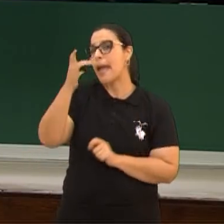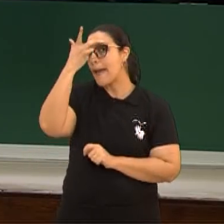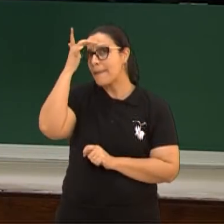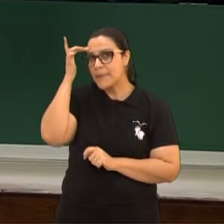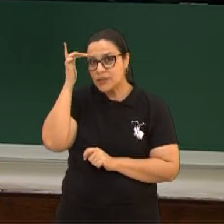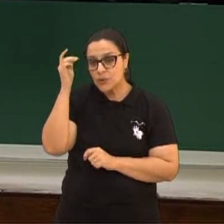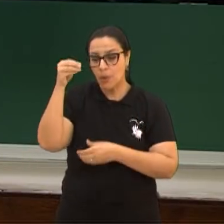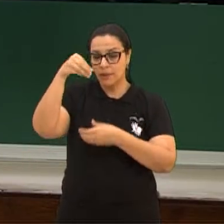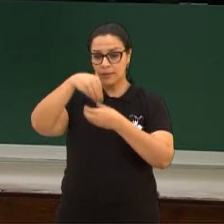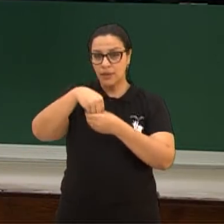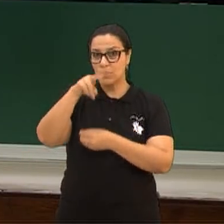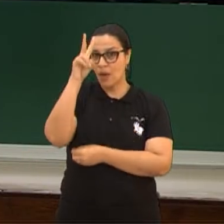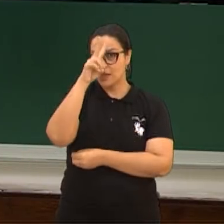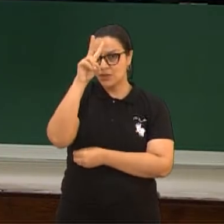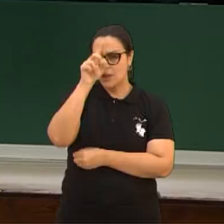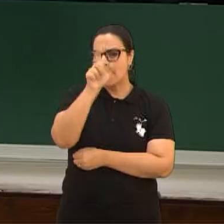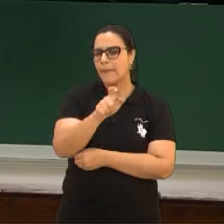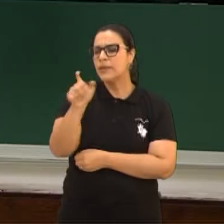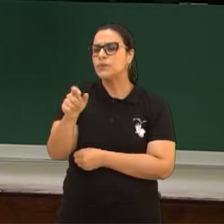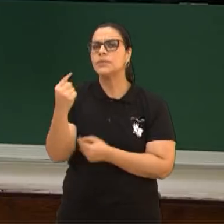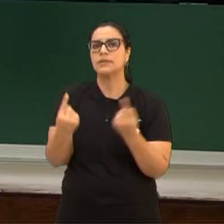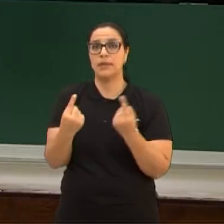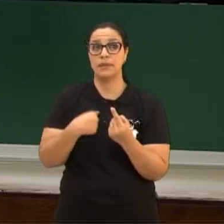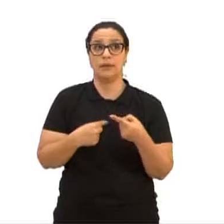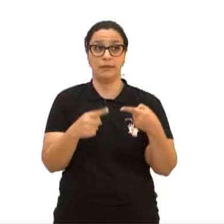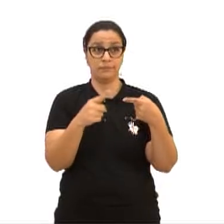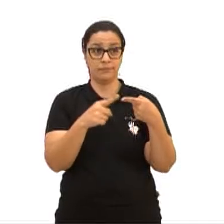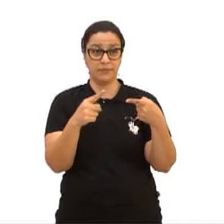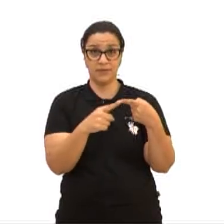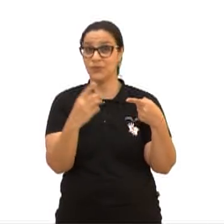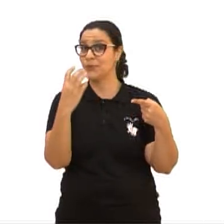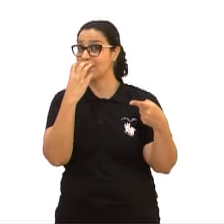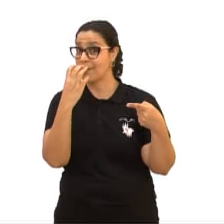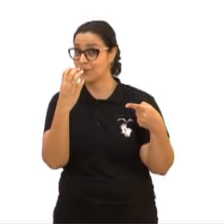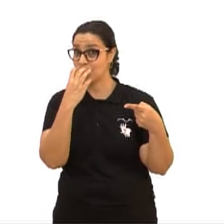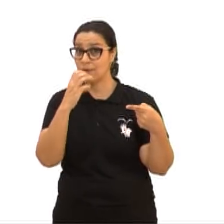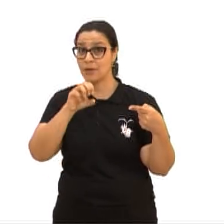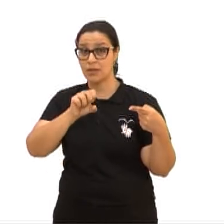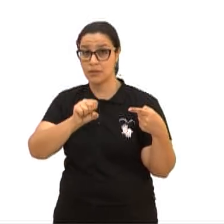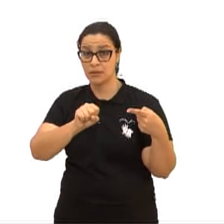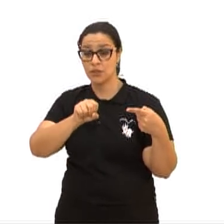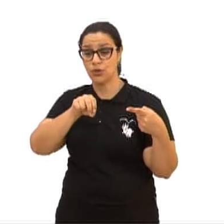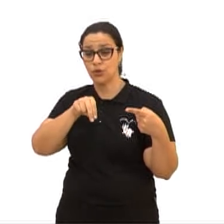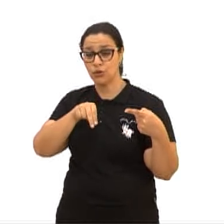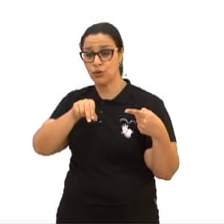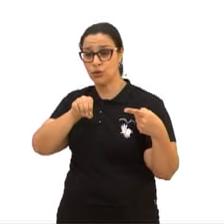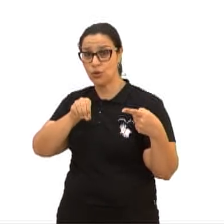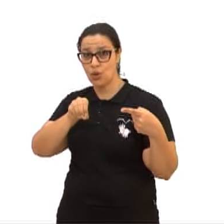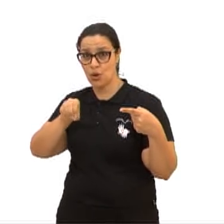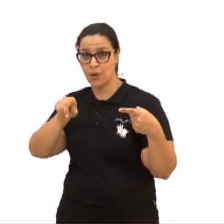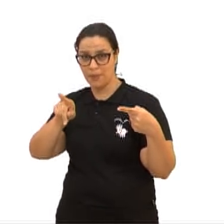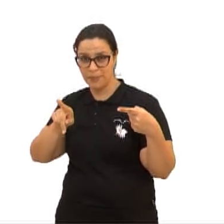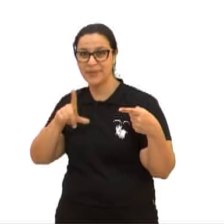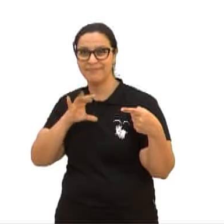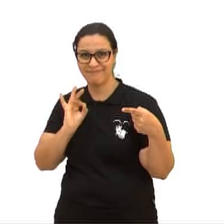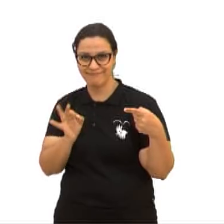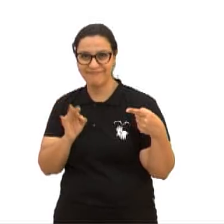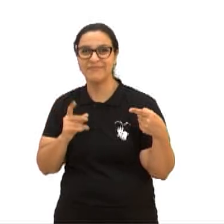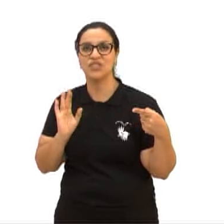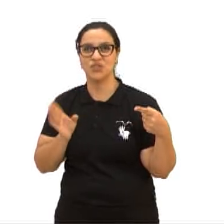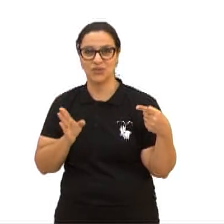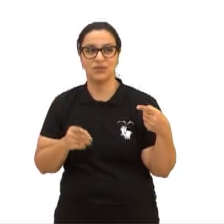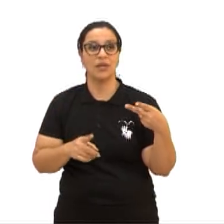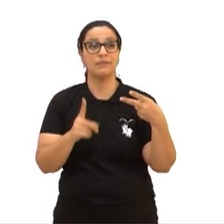personagens dessa historinha? Nós temos o Snoop, que a teacher já até trouxe aqui para vocês durante uma aula,